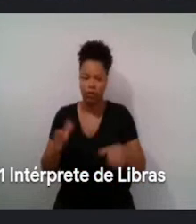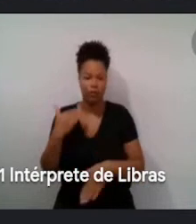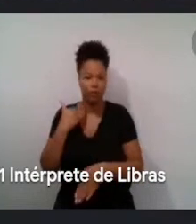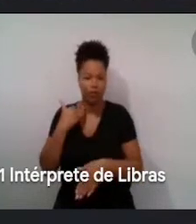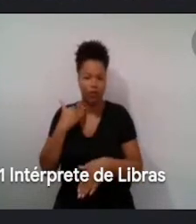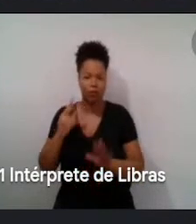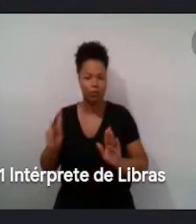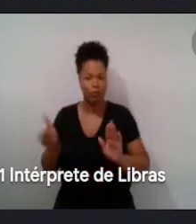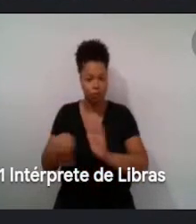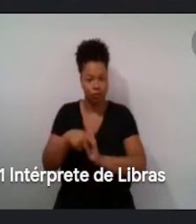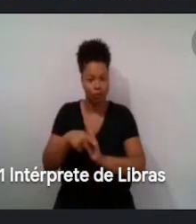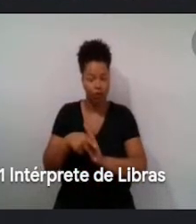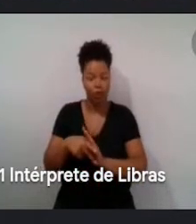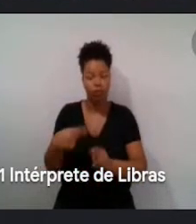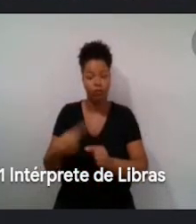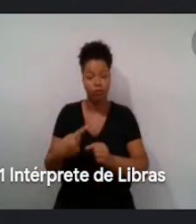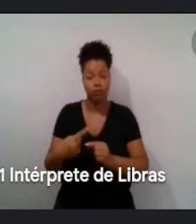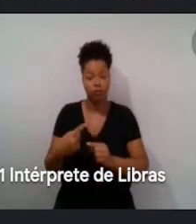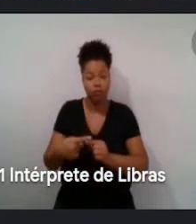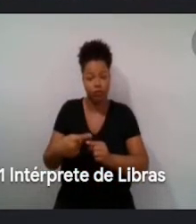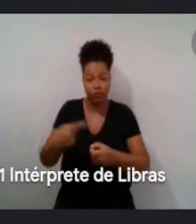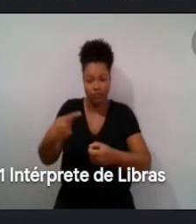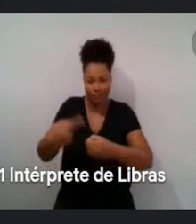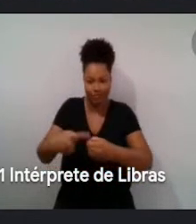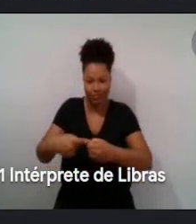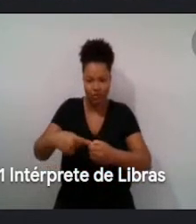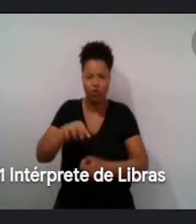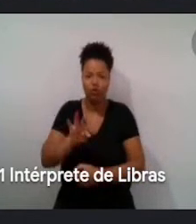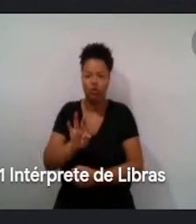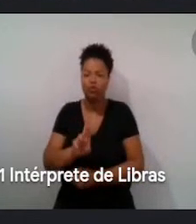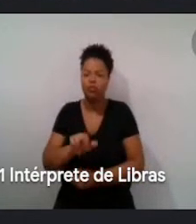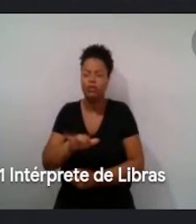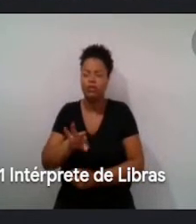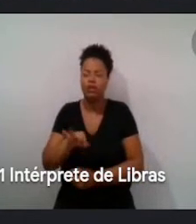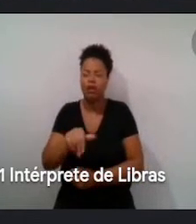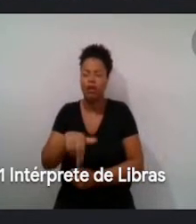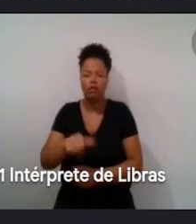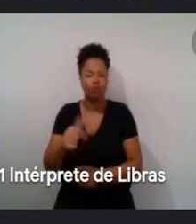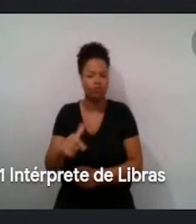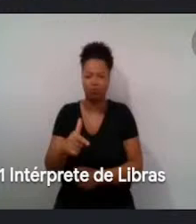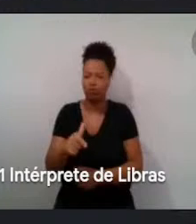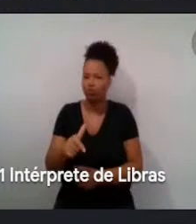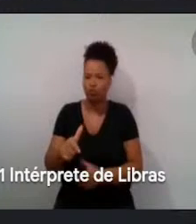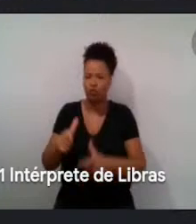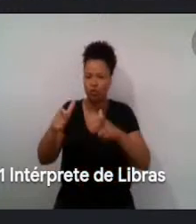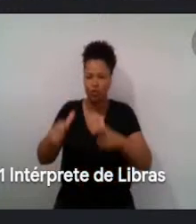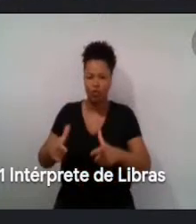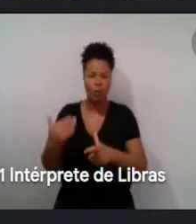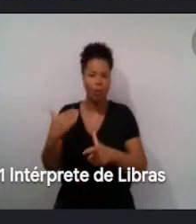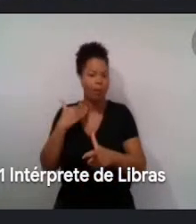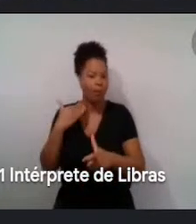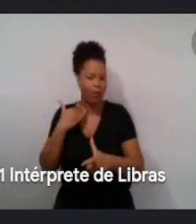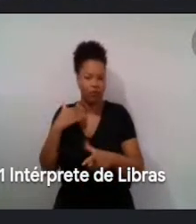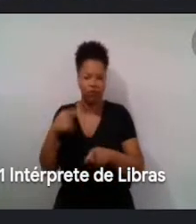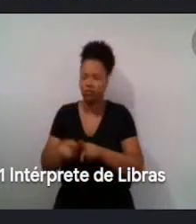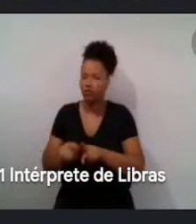no município de Tupirama não há agência bancária, nem posto de atendimento.